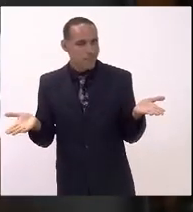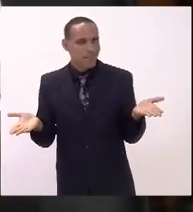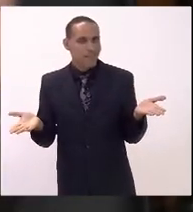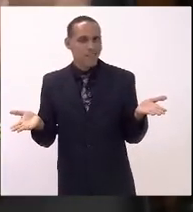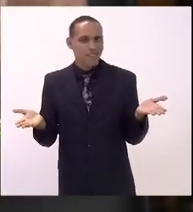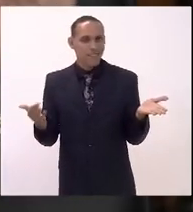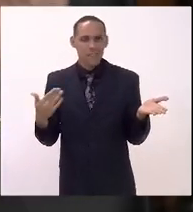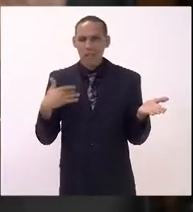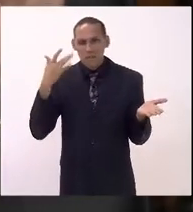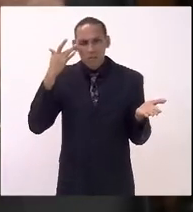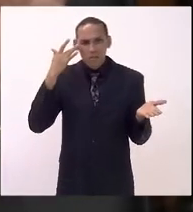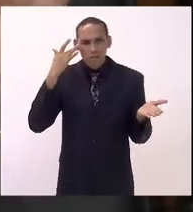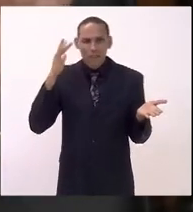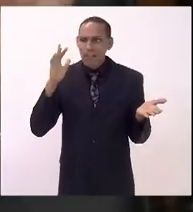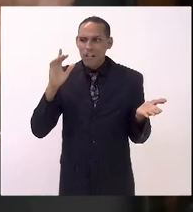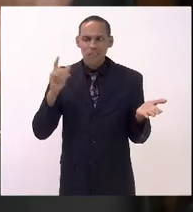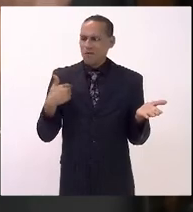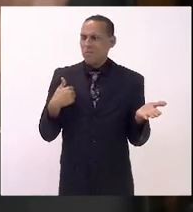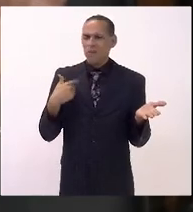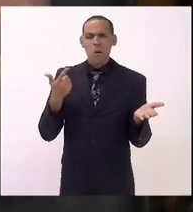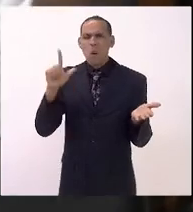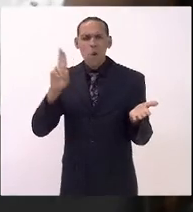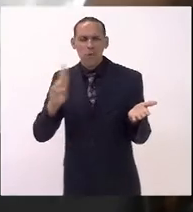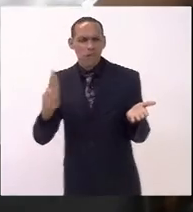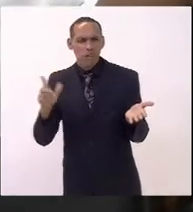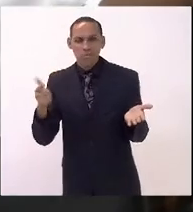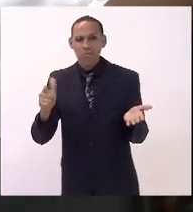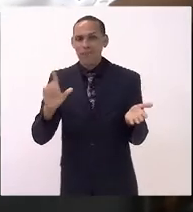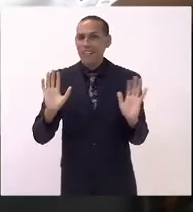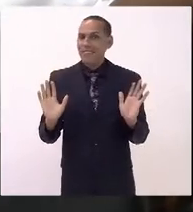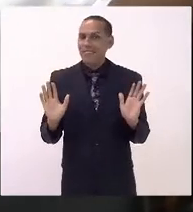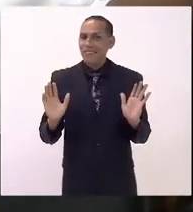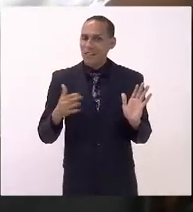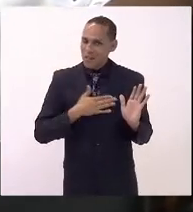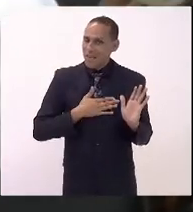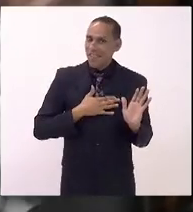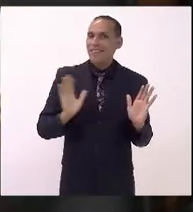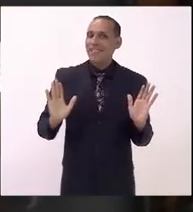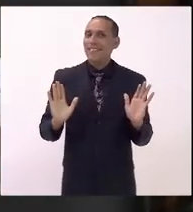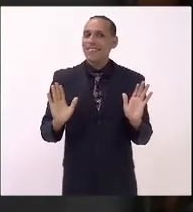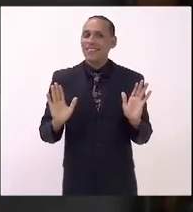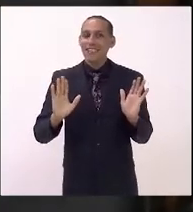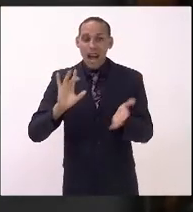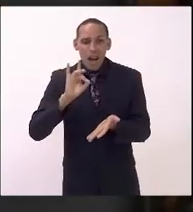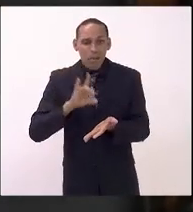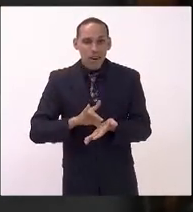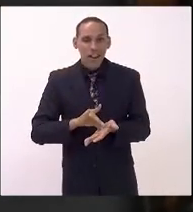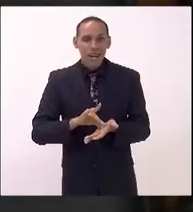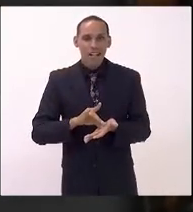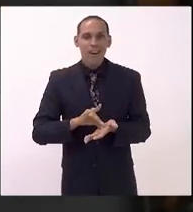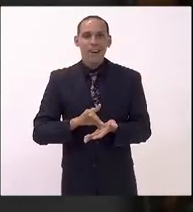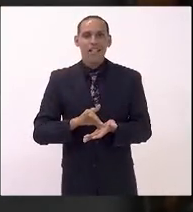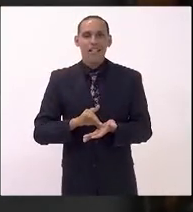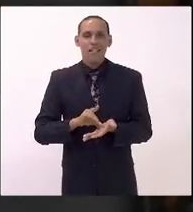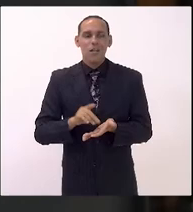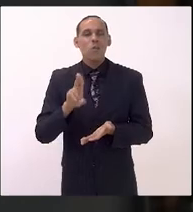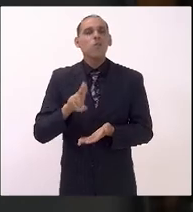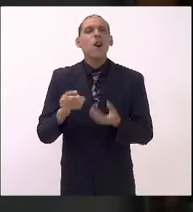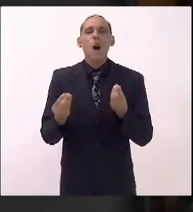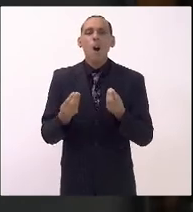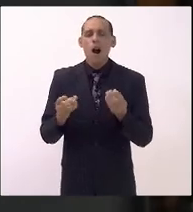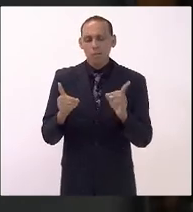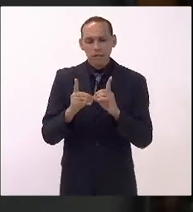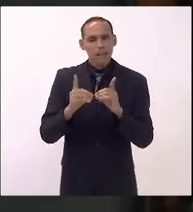Que eu saiba, não tem outro nome oficializado. Tem vontade. Mas oficializado a partir de um mecanismo, de uma